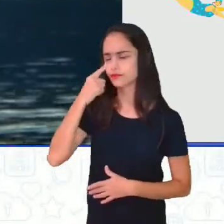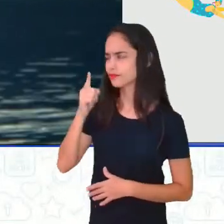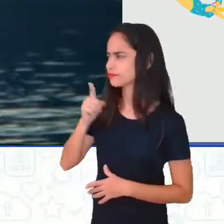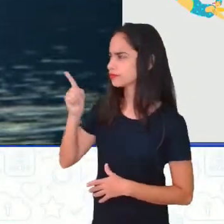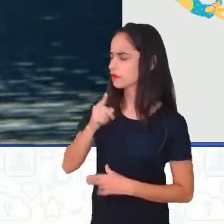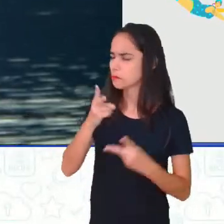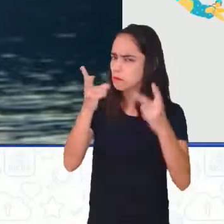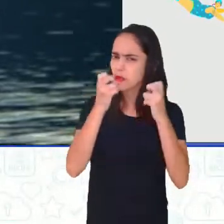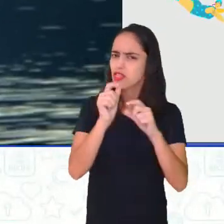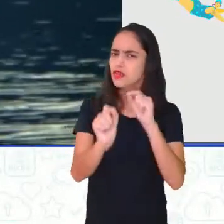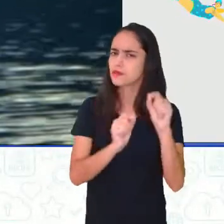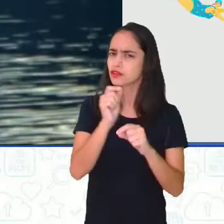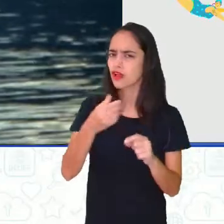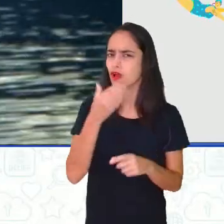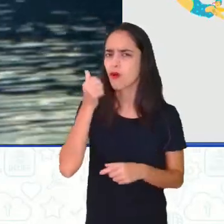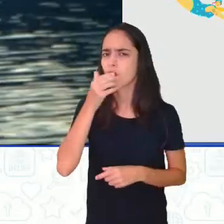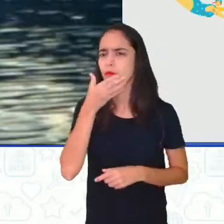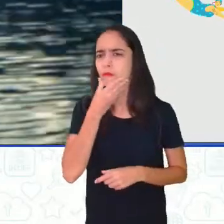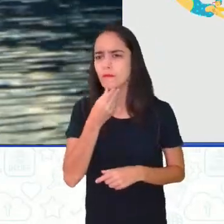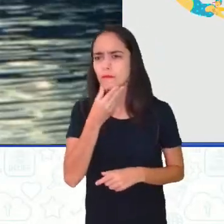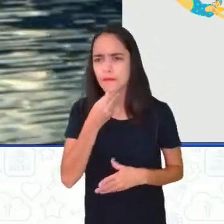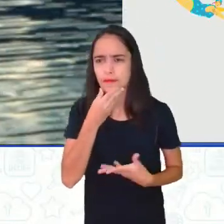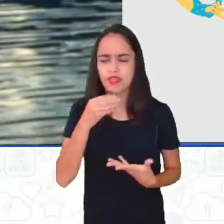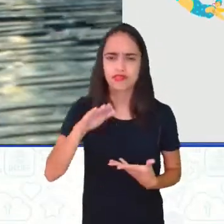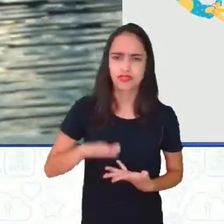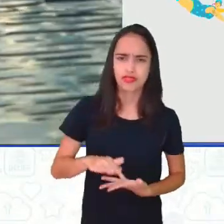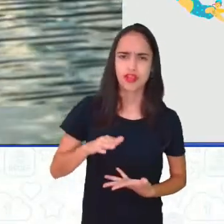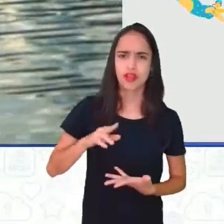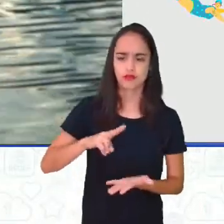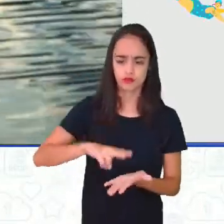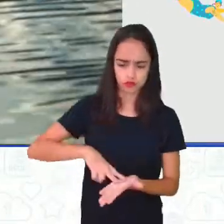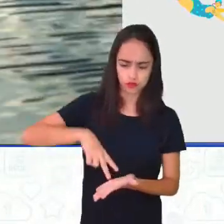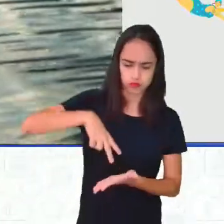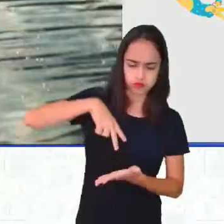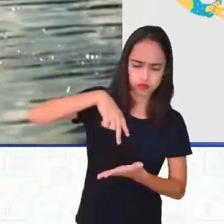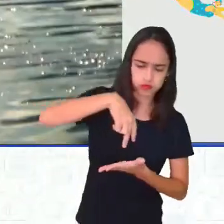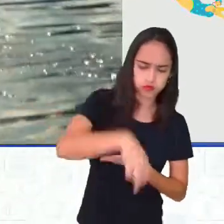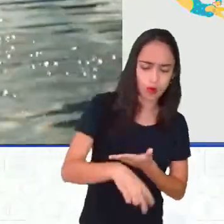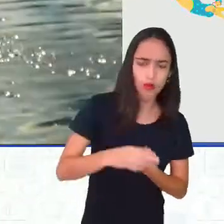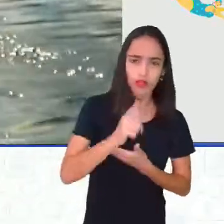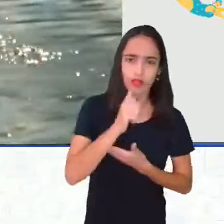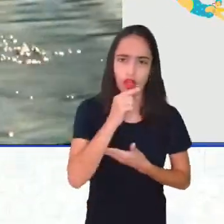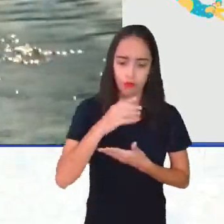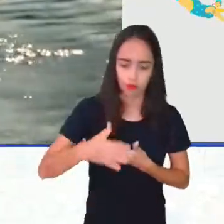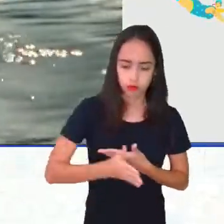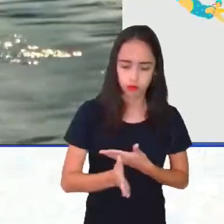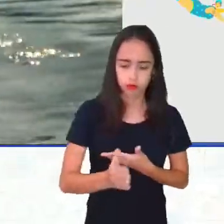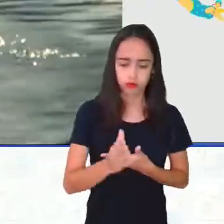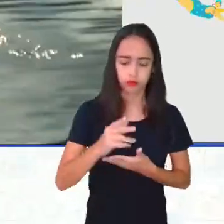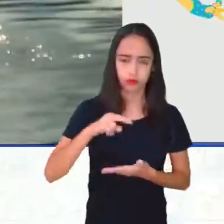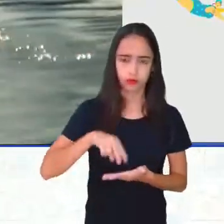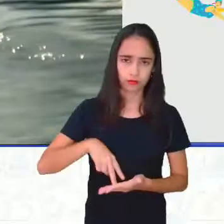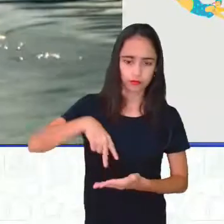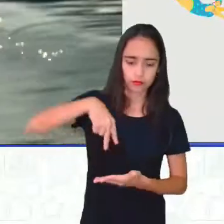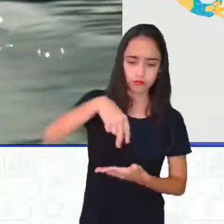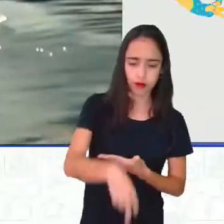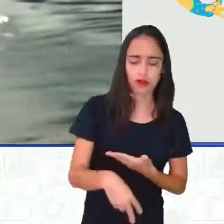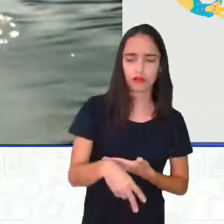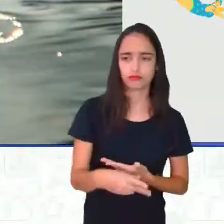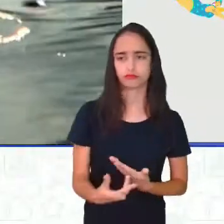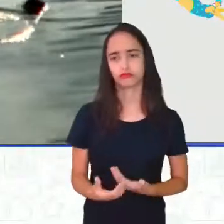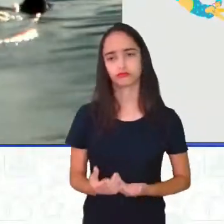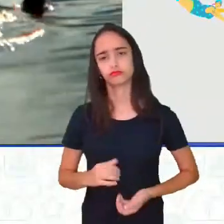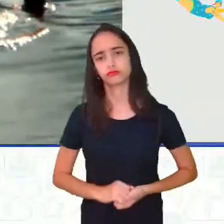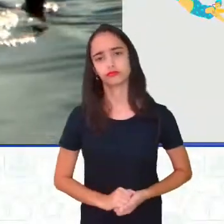lago, num rio, não sei exatamente qual é, mas está mergulhando na água, né, de calção.